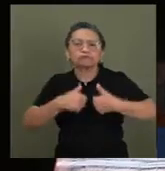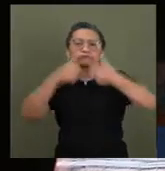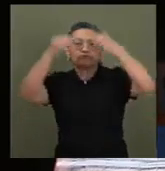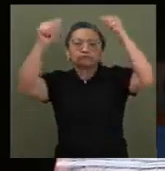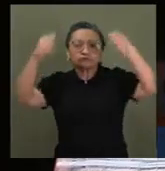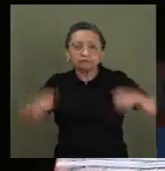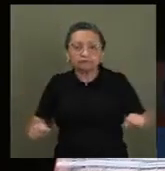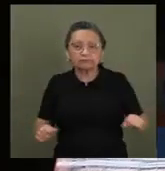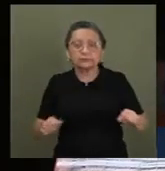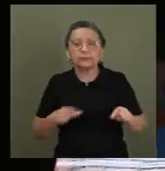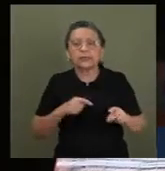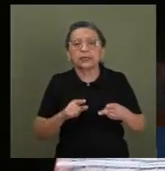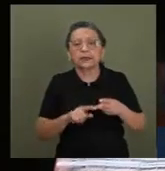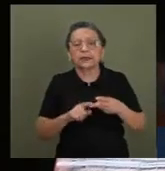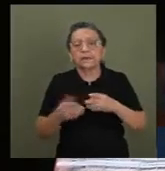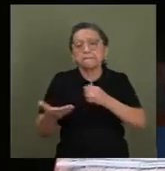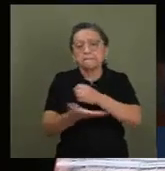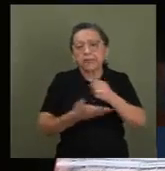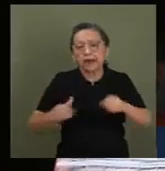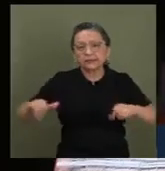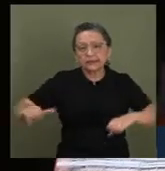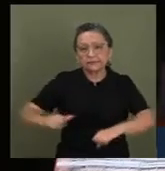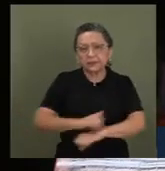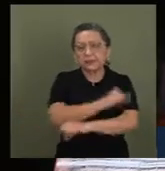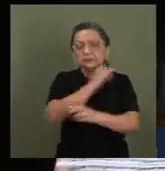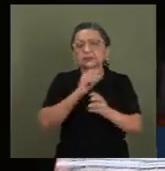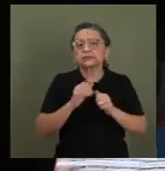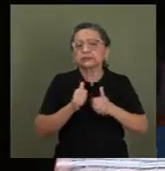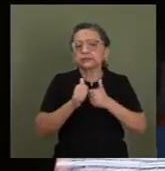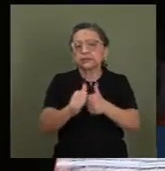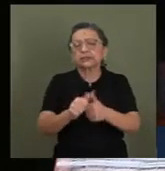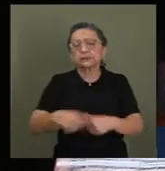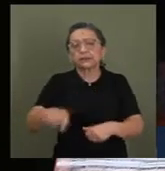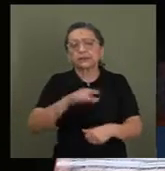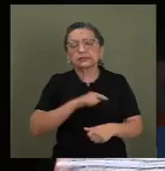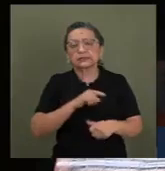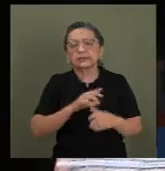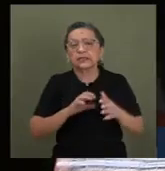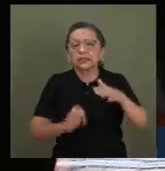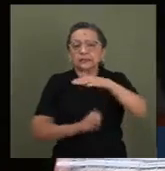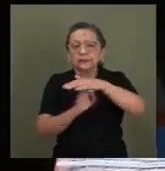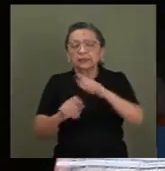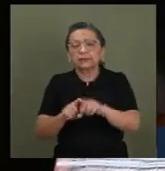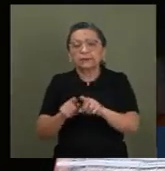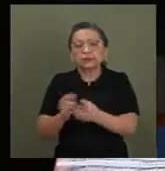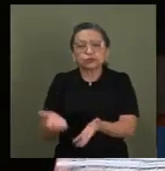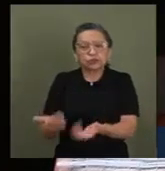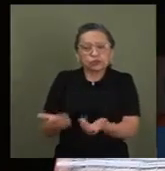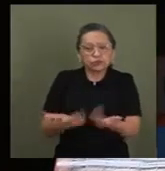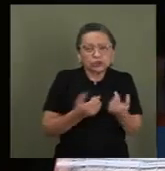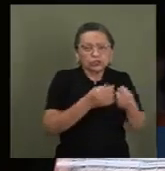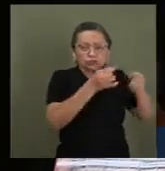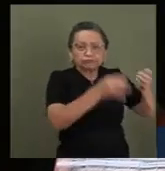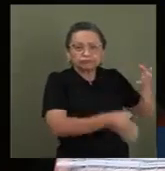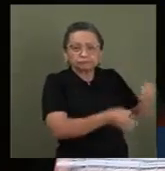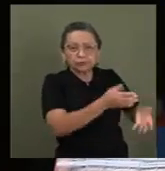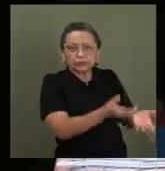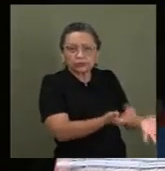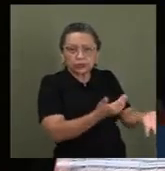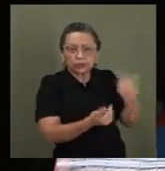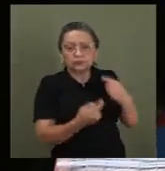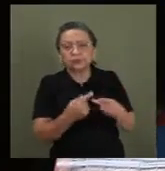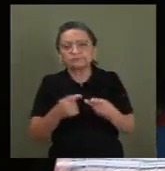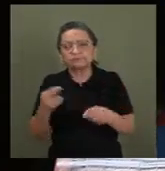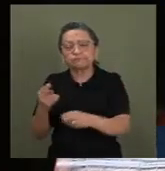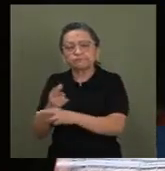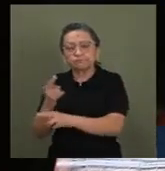concreto, base da pista, seguidas pelas fresagens, remoção de detritos, recomposição